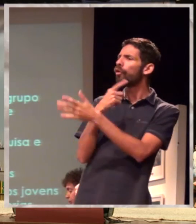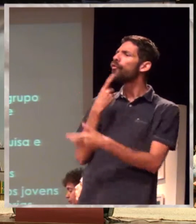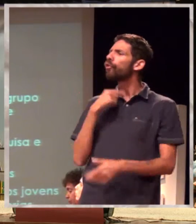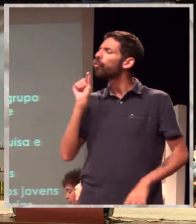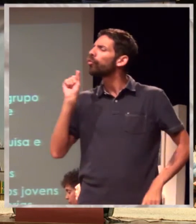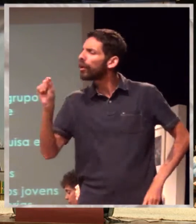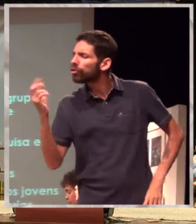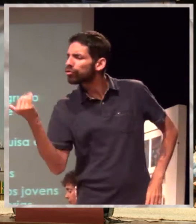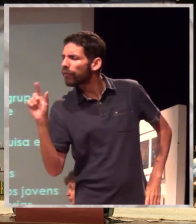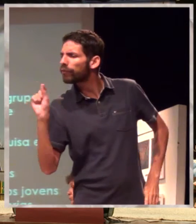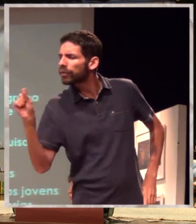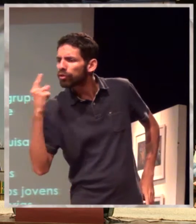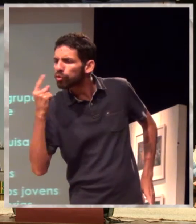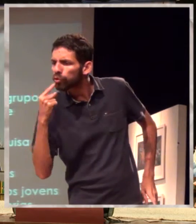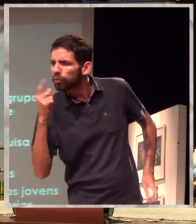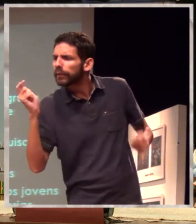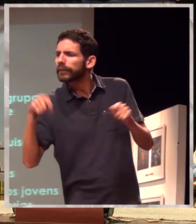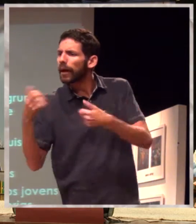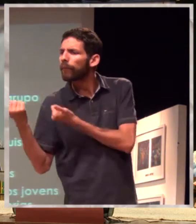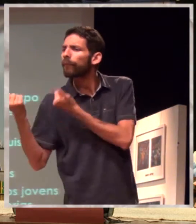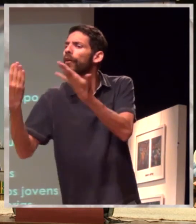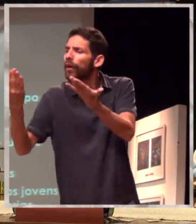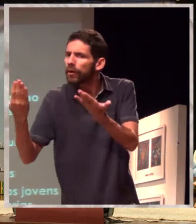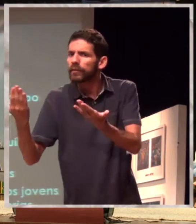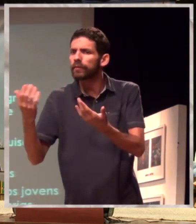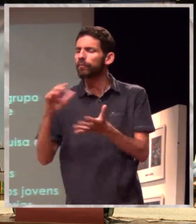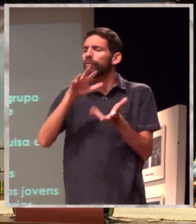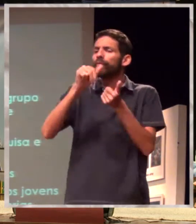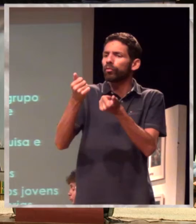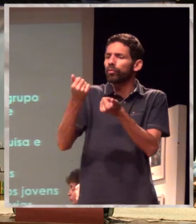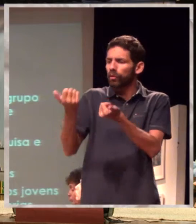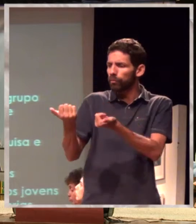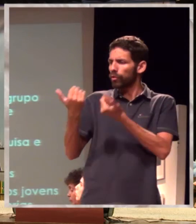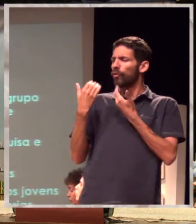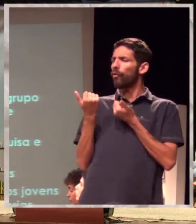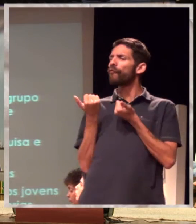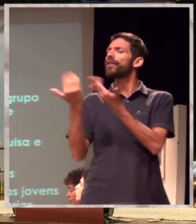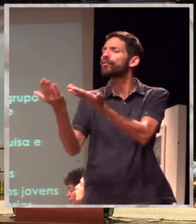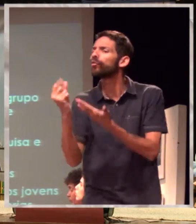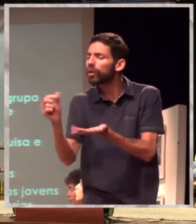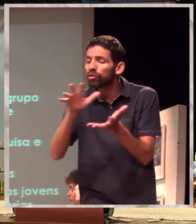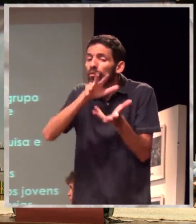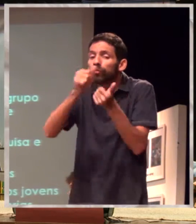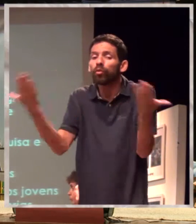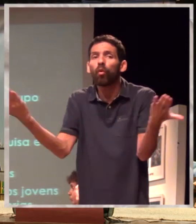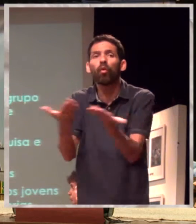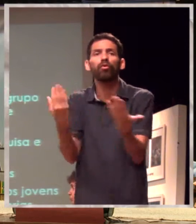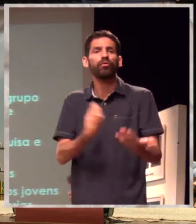o jovem surdo pode falar sobre nós, pode falar sobre o mundo que a